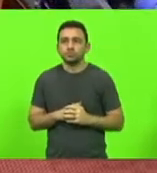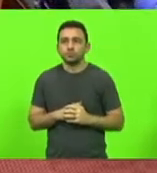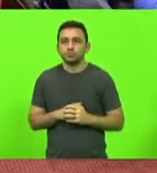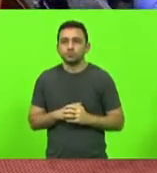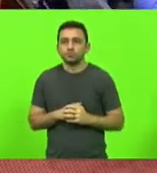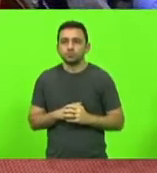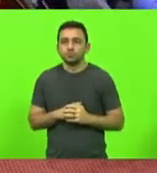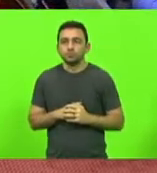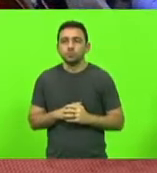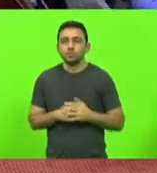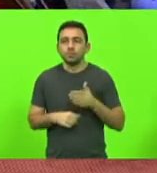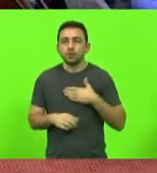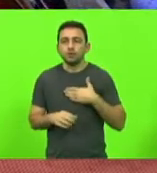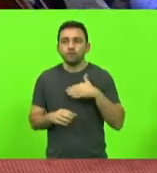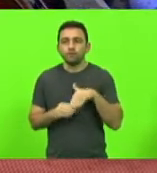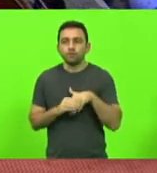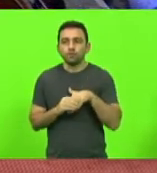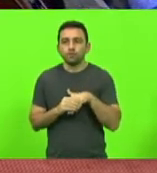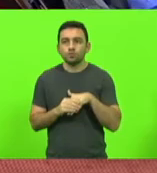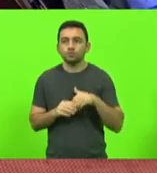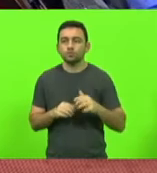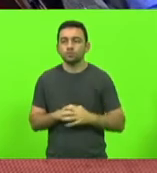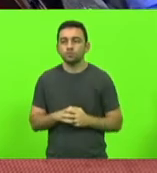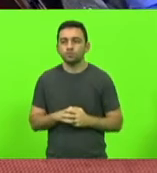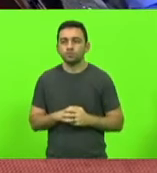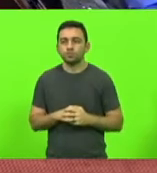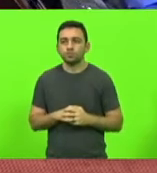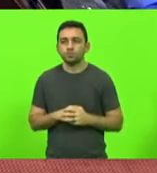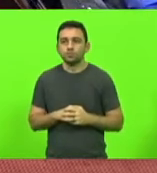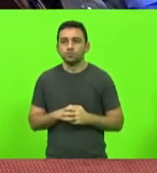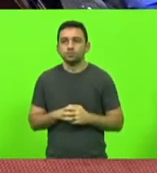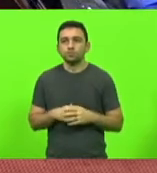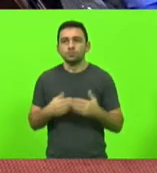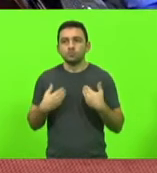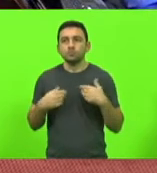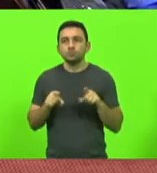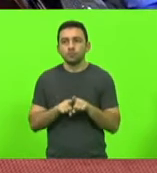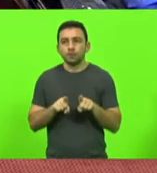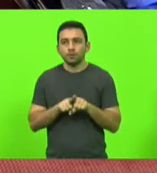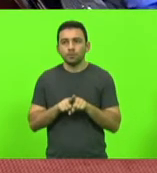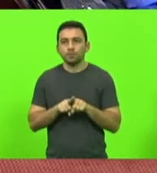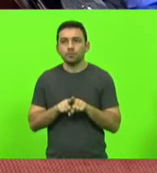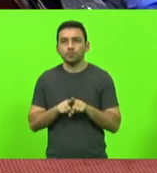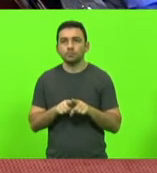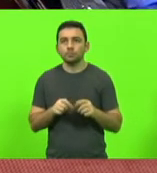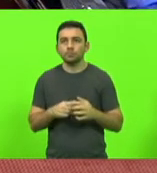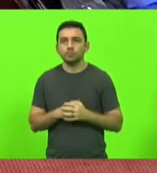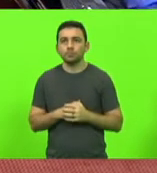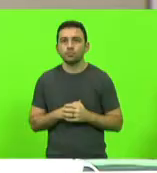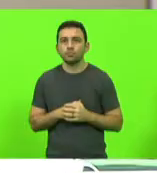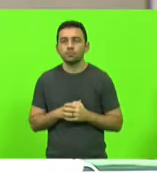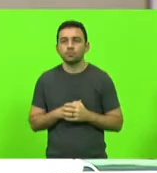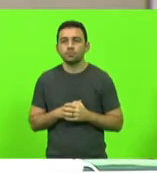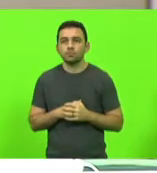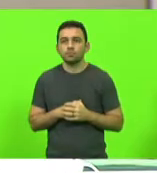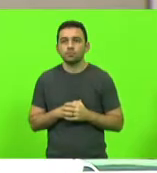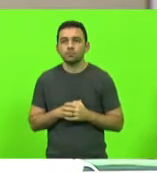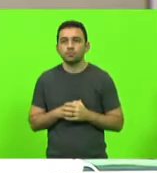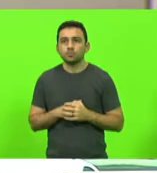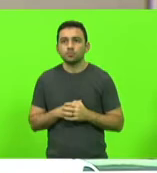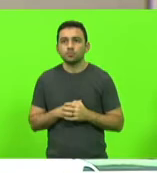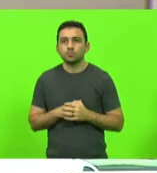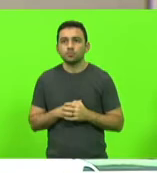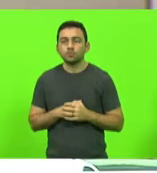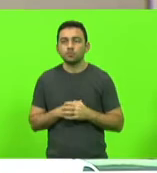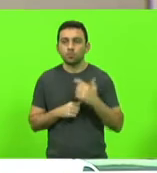Registra meu voto, presidente, deputada Ana. Só por essa modalidade, senhor. Não, nós temos dois votos. A outra modalidade é o encaminhamento feito